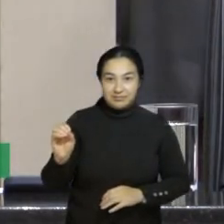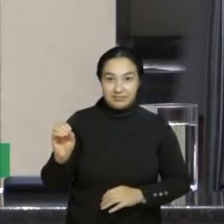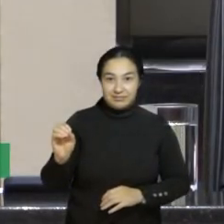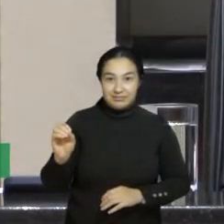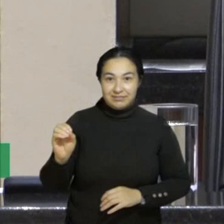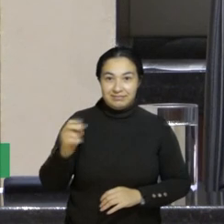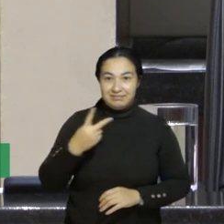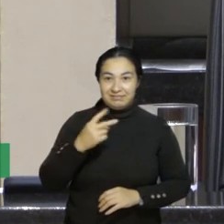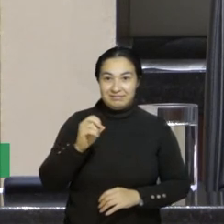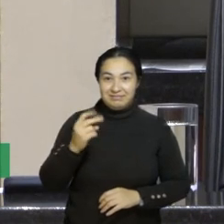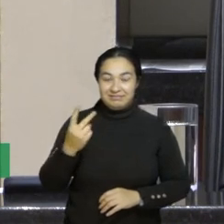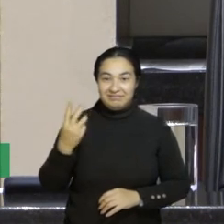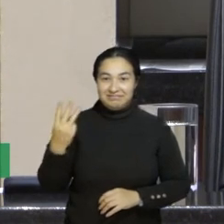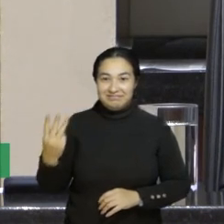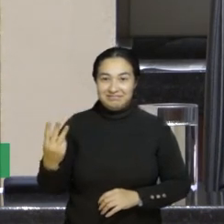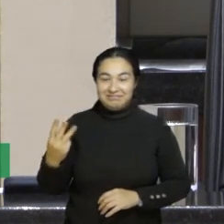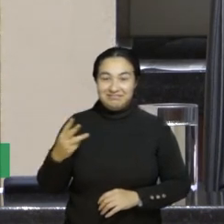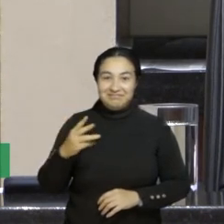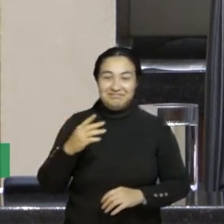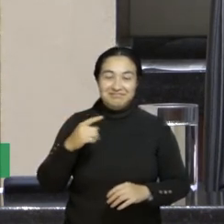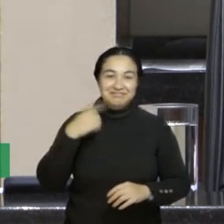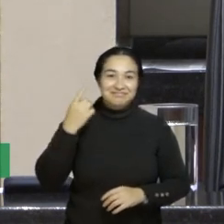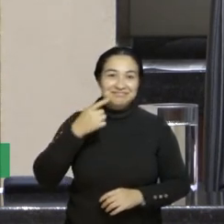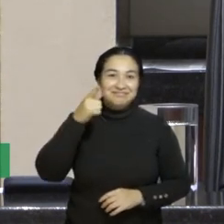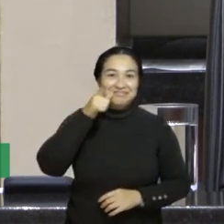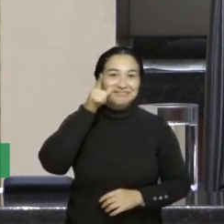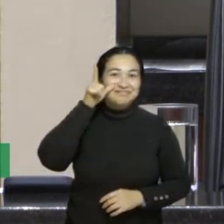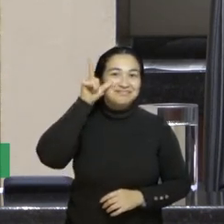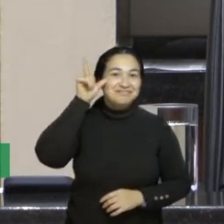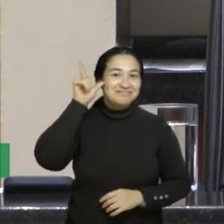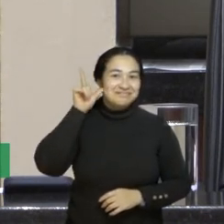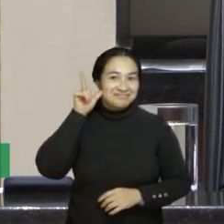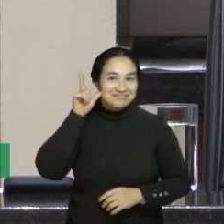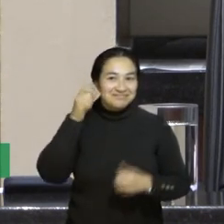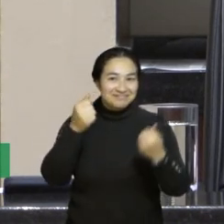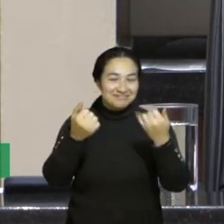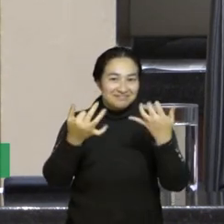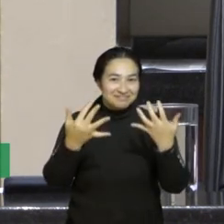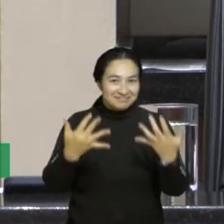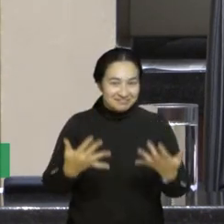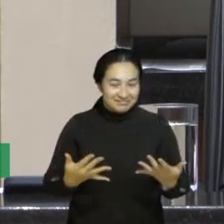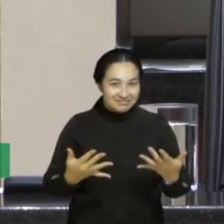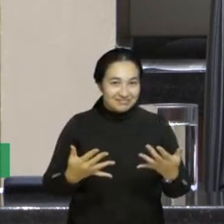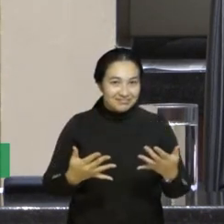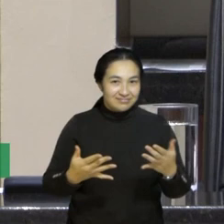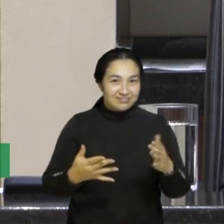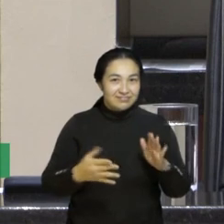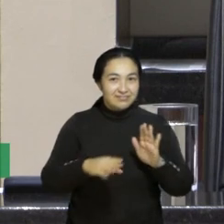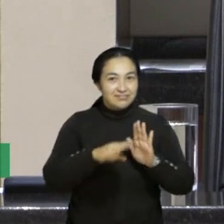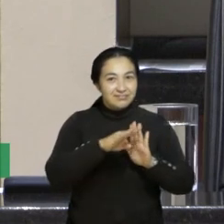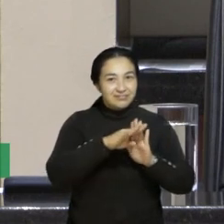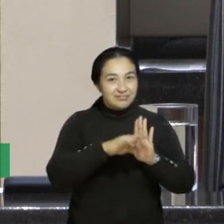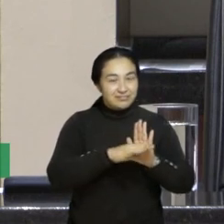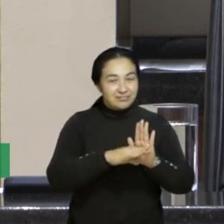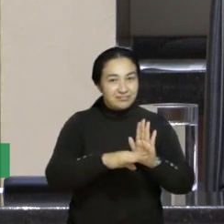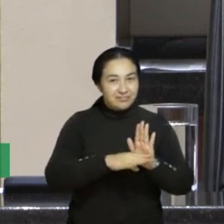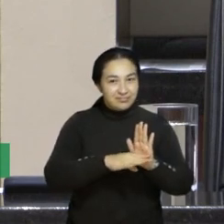443/2023, autor deputado Lucas Neves. Dispõe sobre o prazo de validade do laudo médico que ateste o